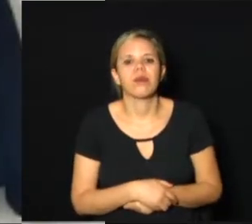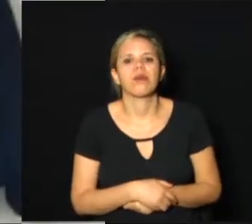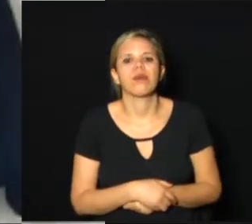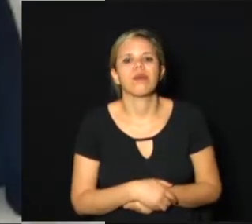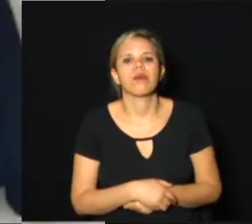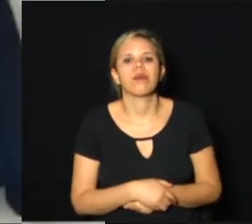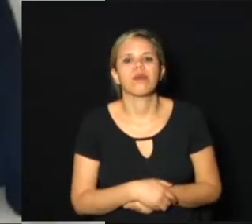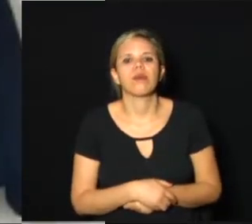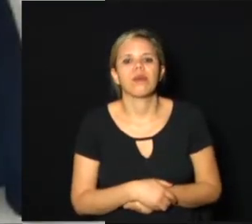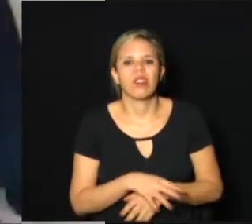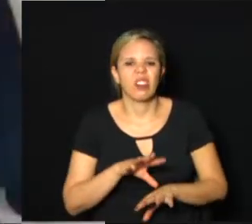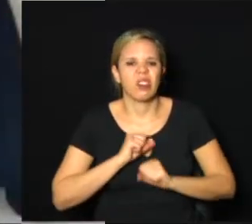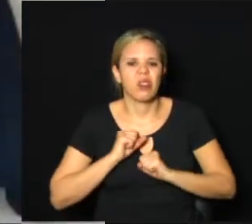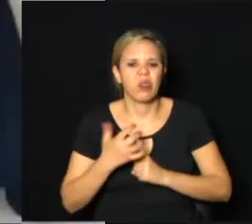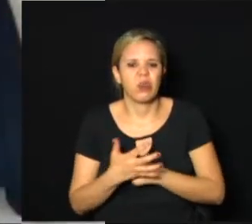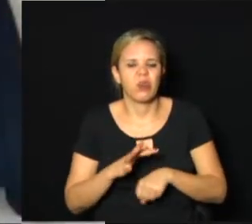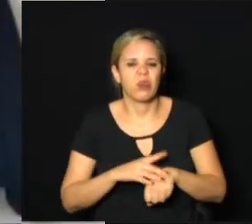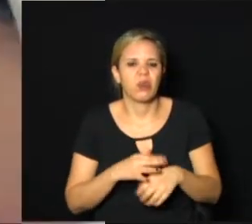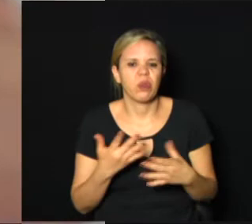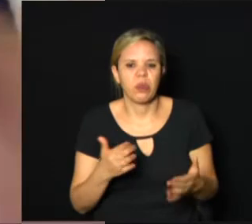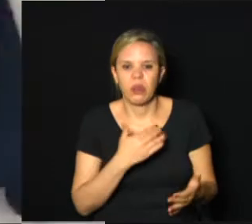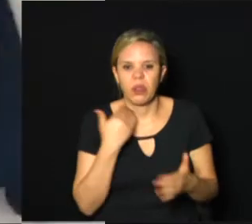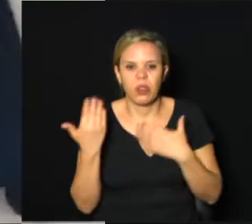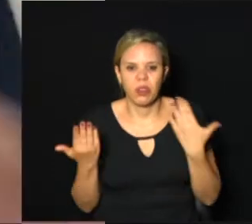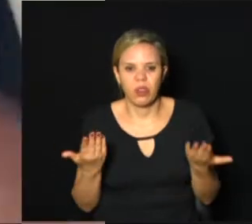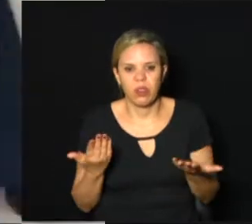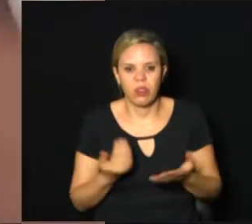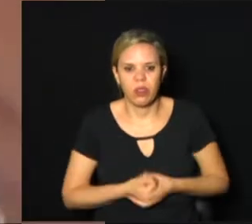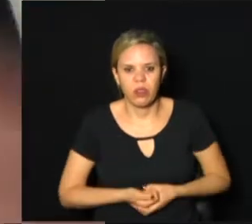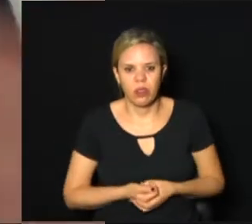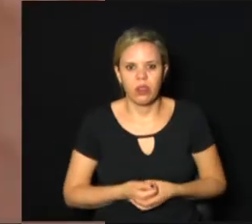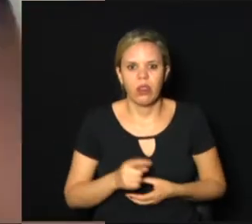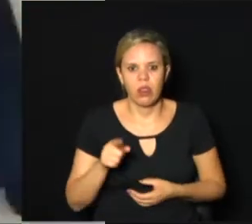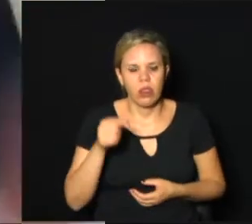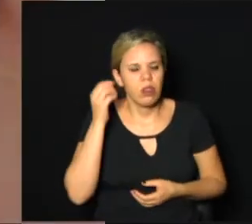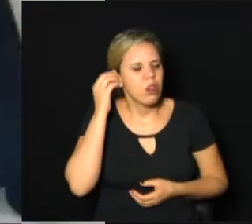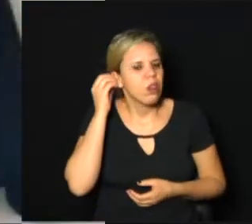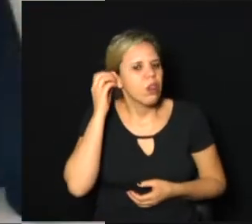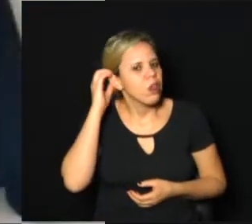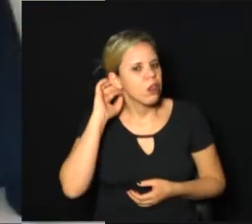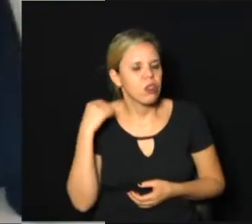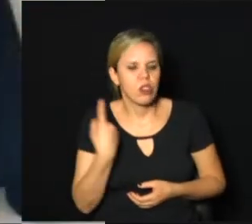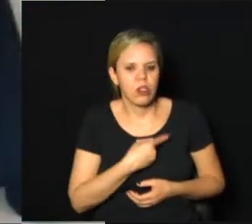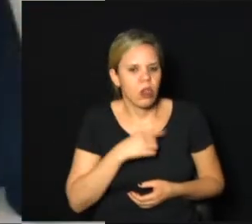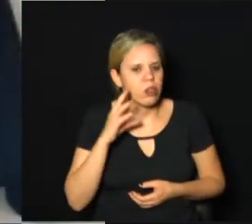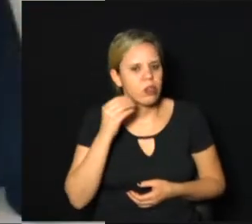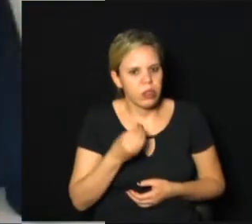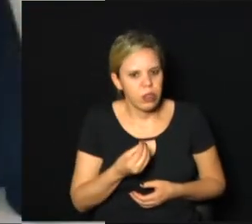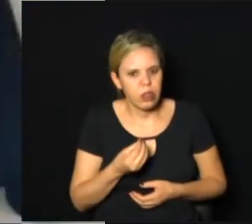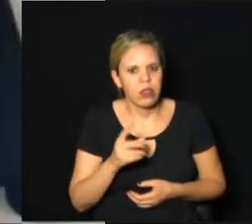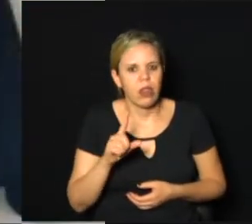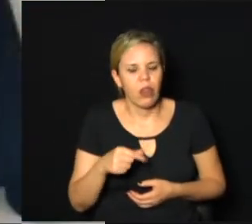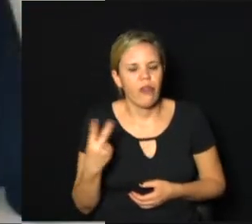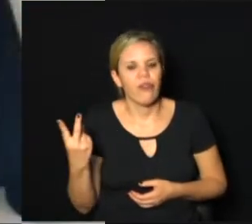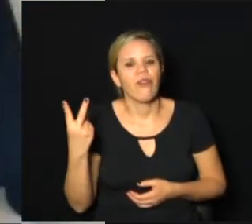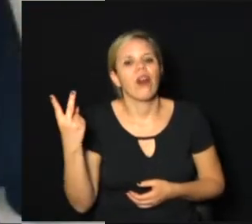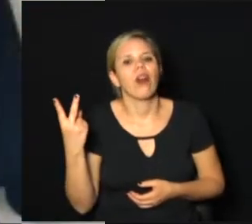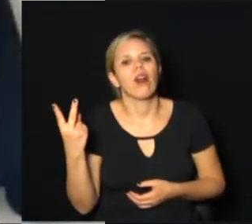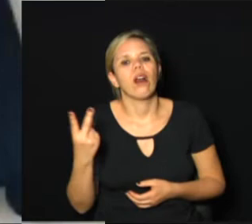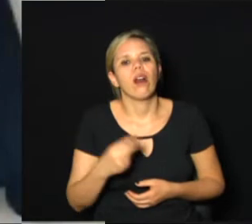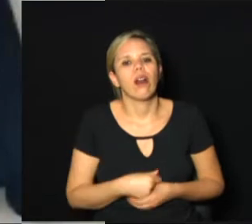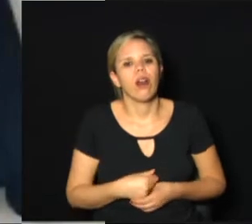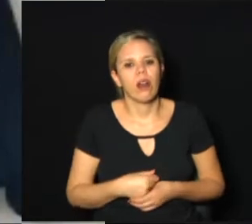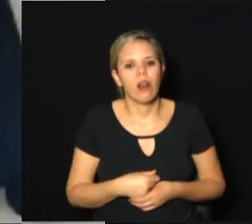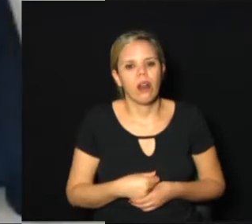Nenhum. Contraiu a doença e morreu. Então, vejam, isso é, no nosso entender, né, um reconhecimento